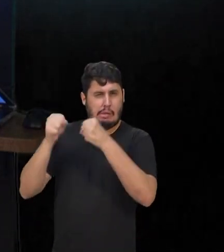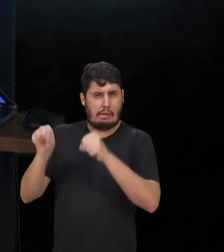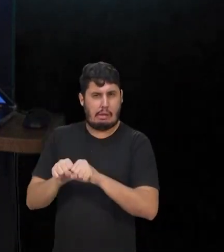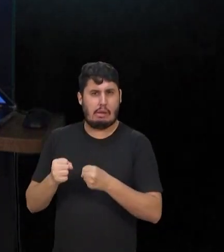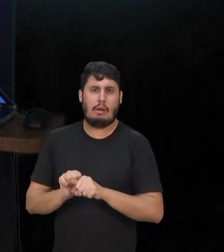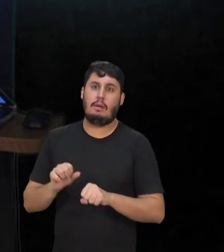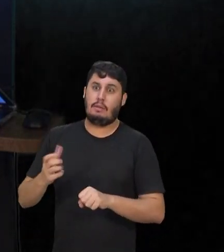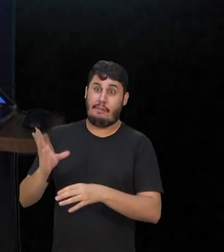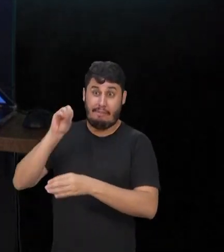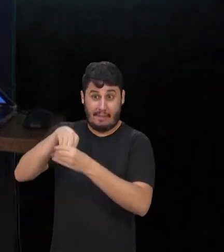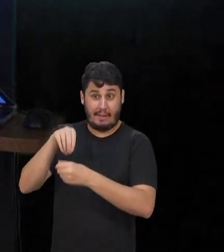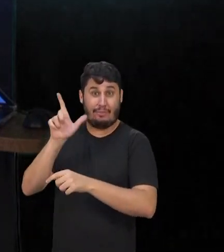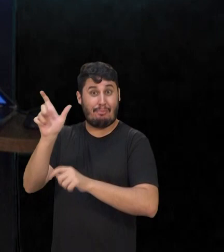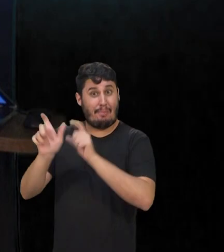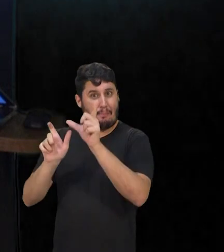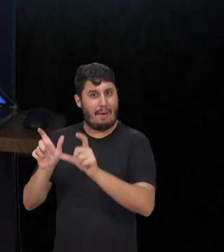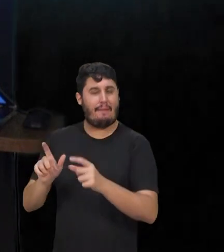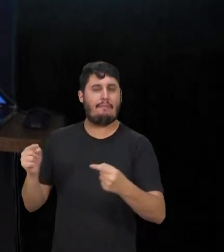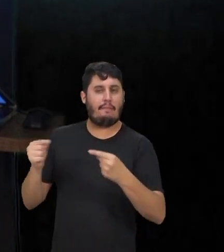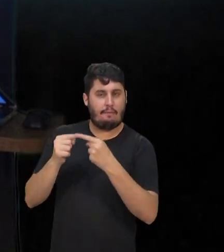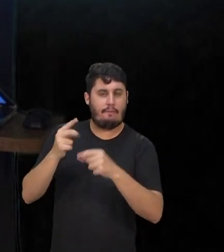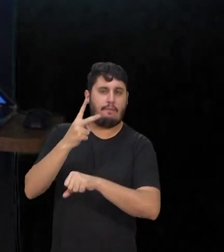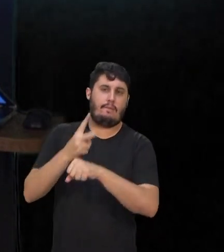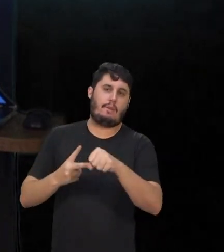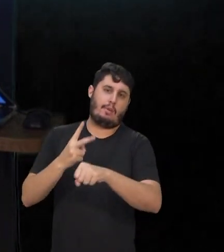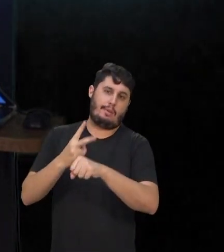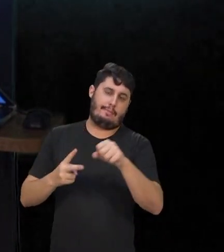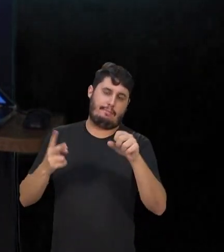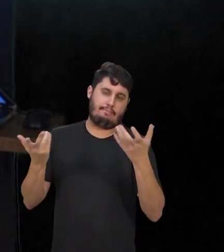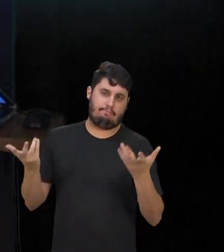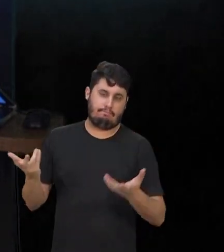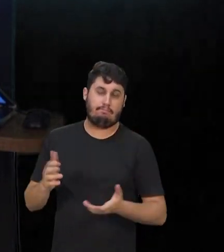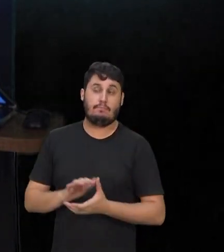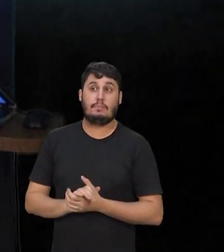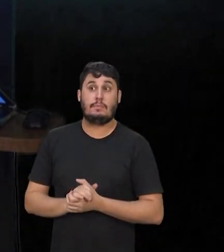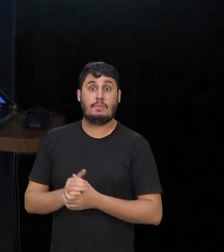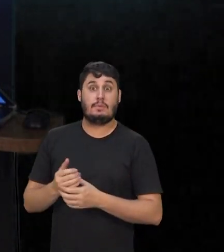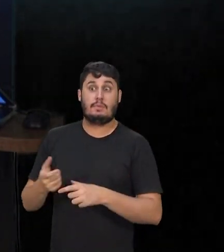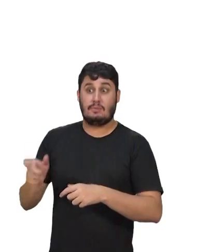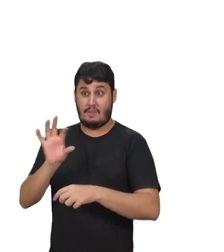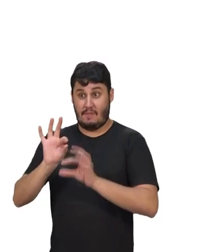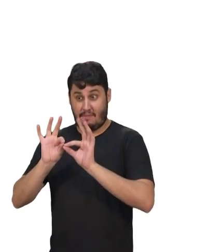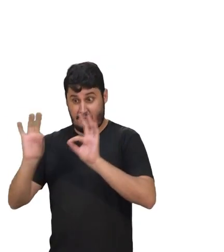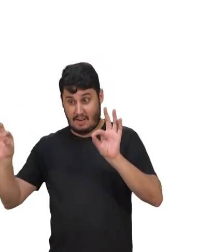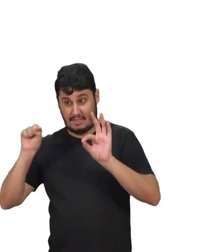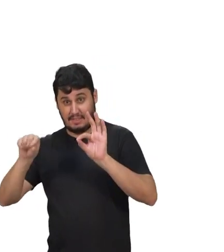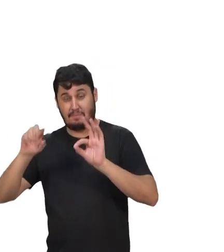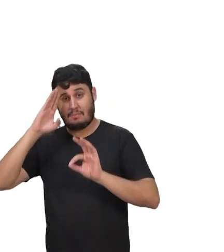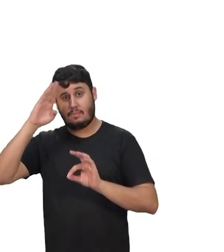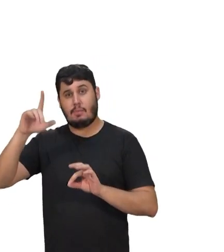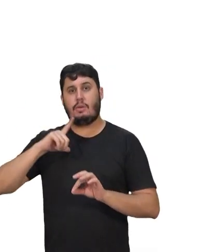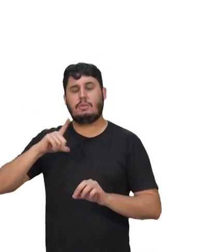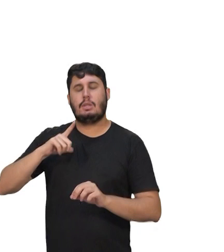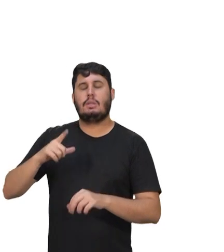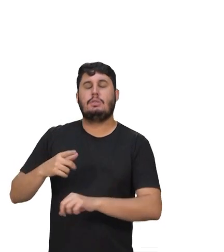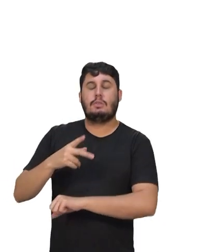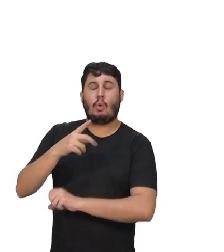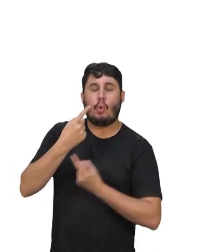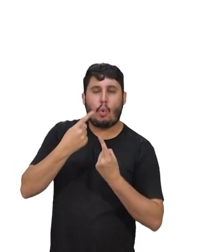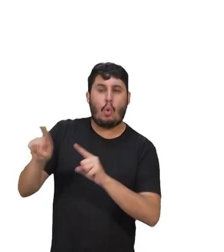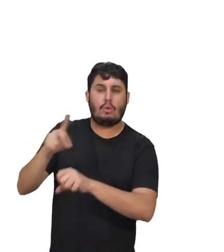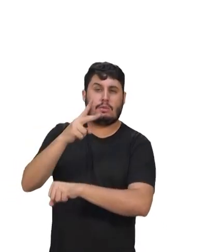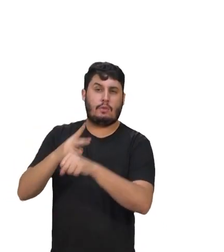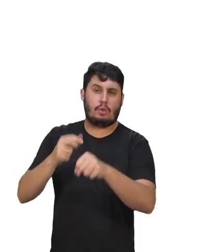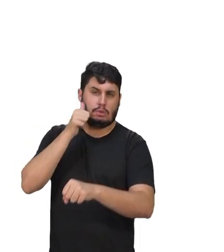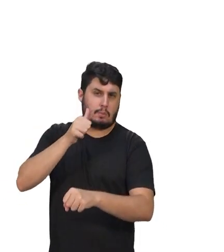indicam aí violações e violências. E embaixo temos baixa de violência contra a mulher. Vejam aqui o local de